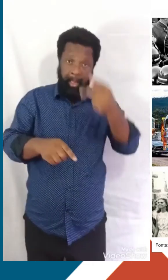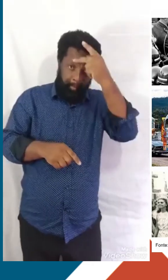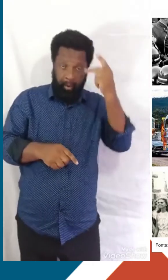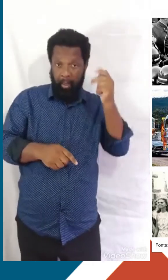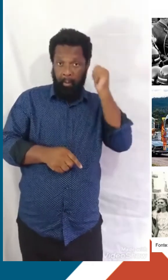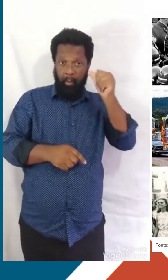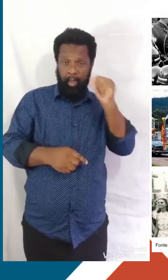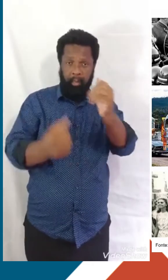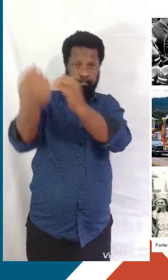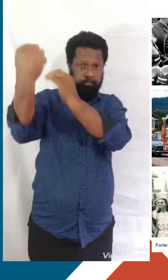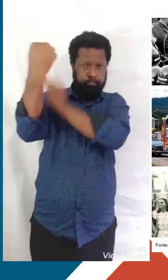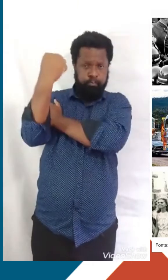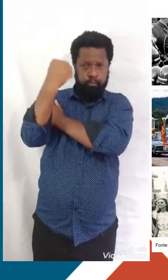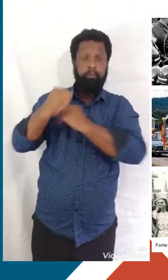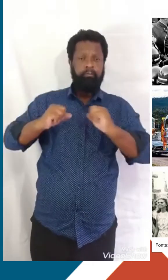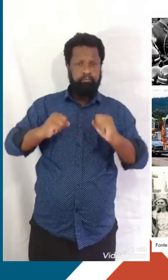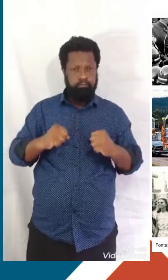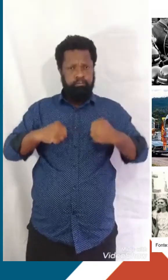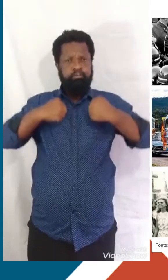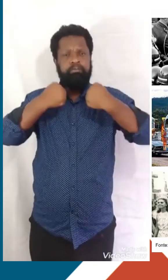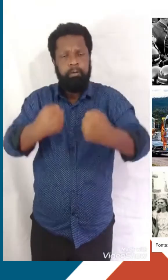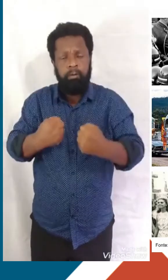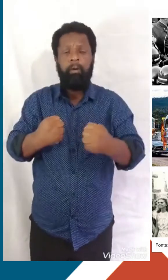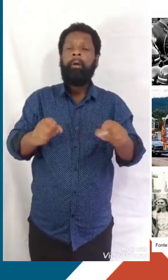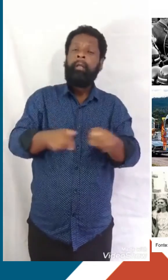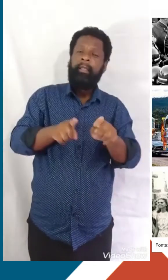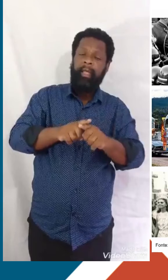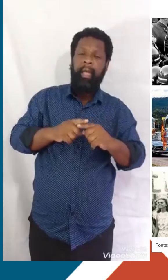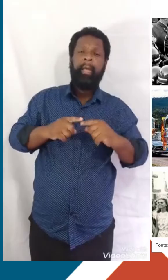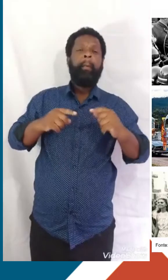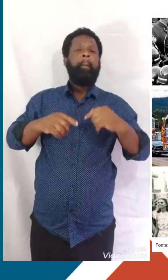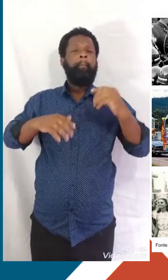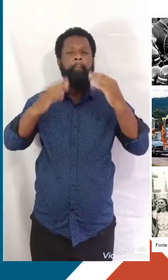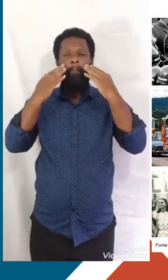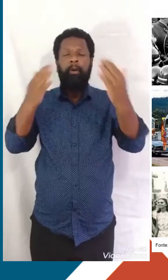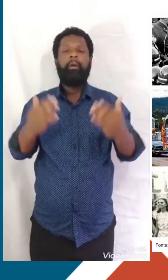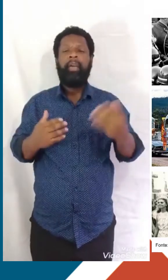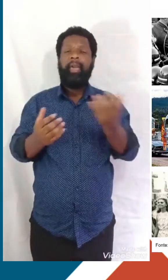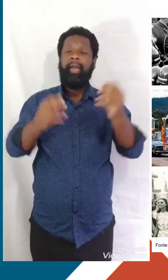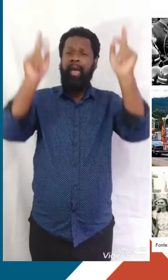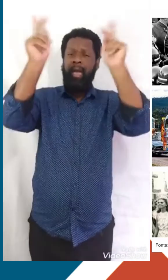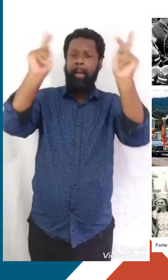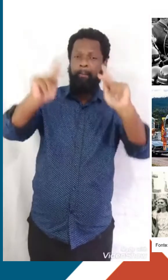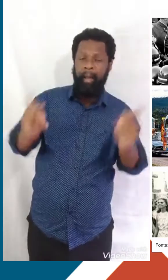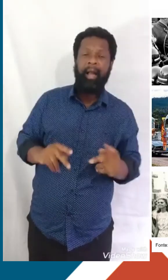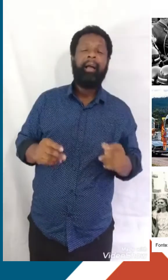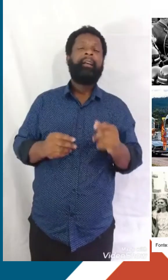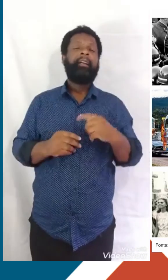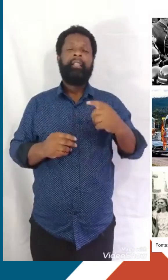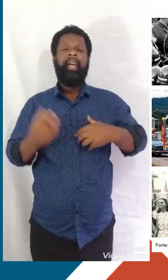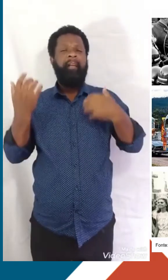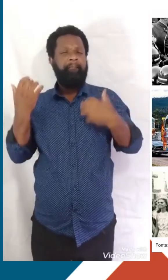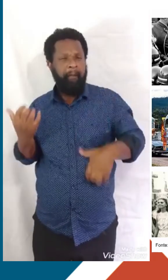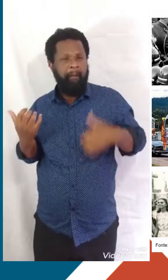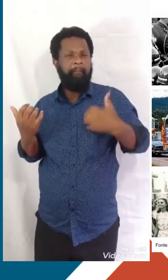e ocorrem diversas manifestações artísticas com o ideal de promover a paz e a liberdade, como o Festival de